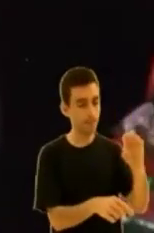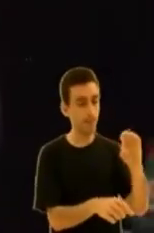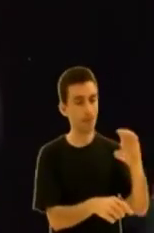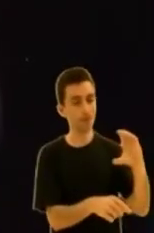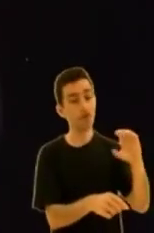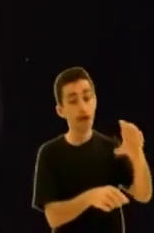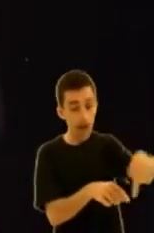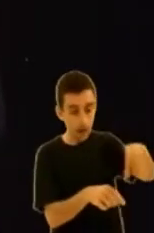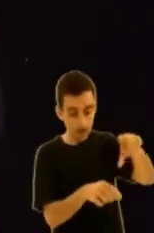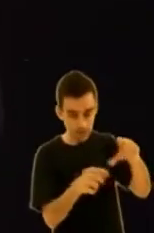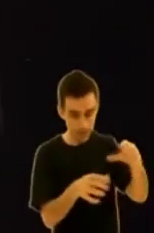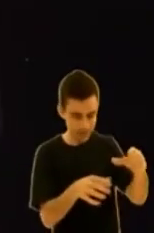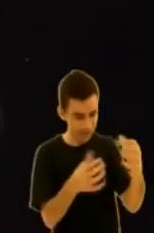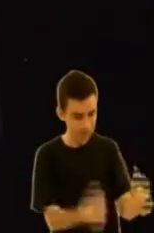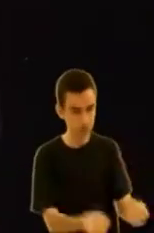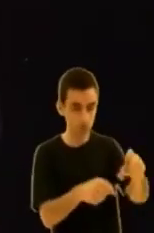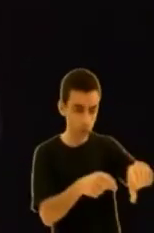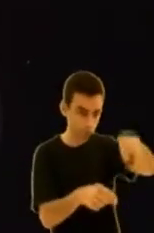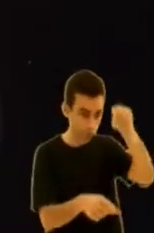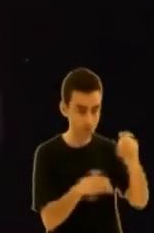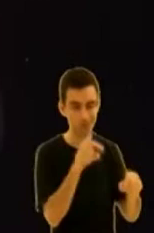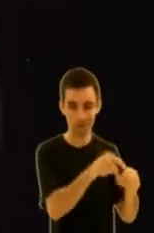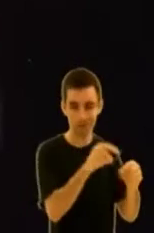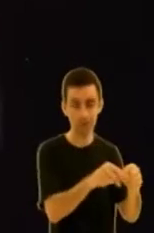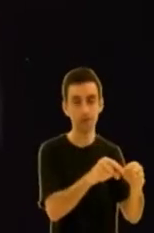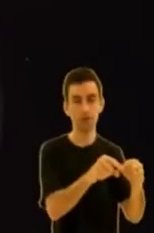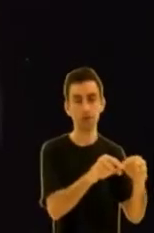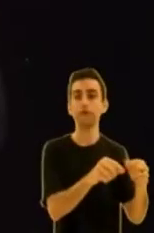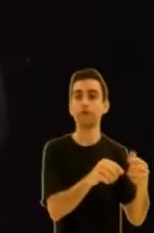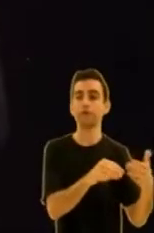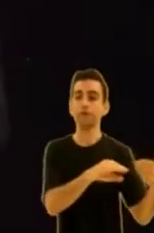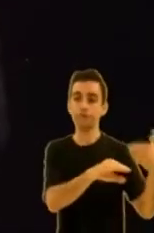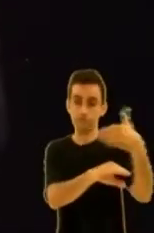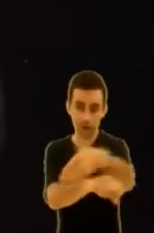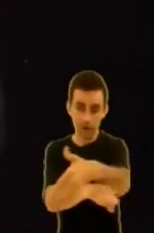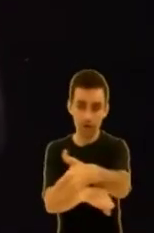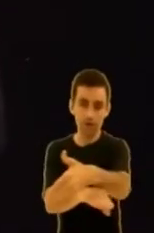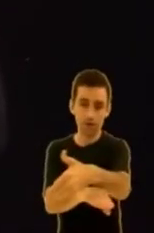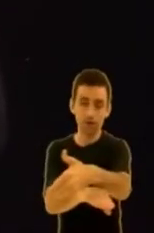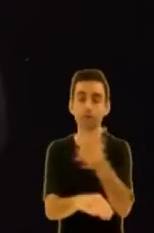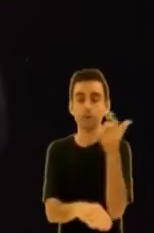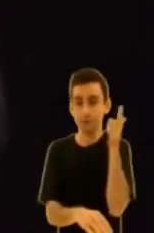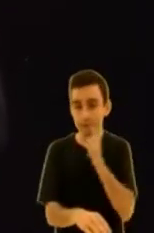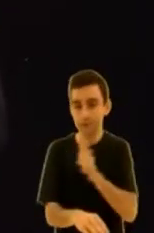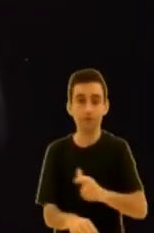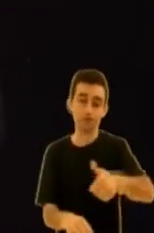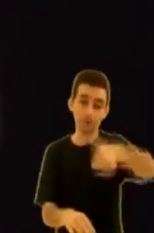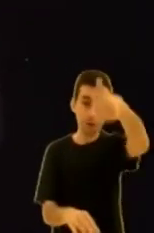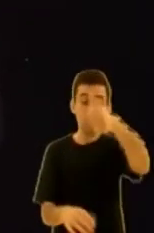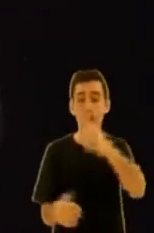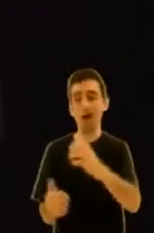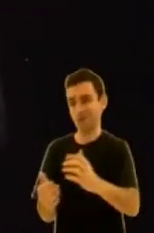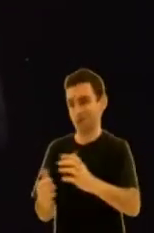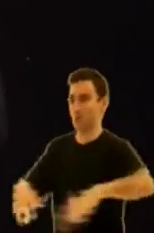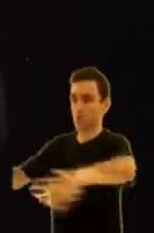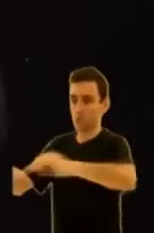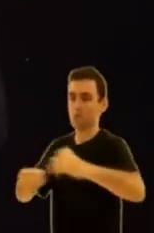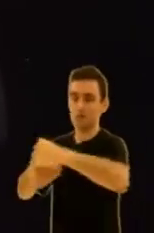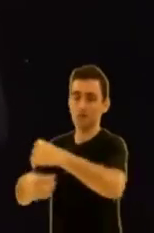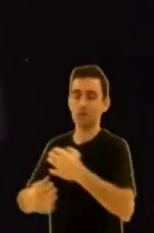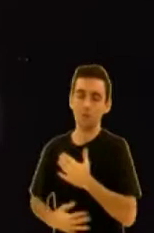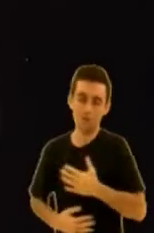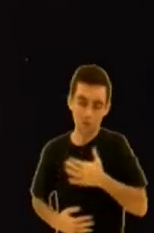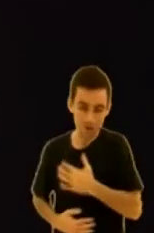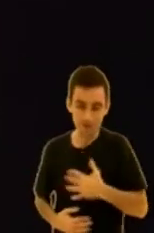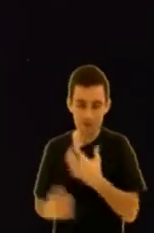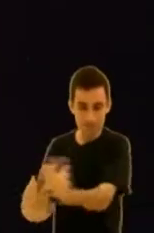PNAT, seguramente muitos seriam os prefeitos que estariam satisfeitos, muitos seriam os municípios que estariam satisfeitos. Ocorre